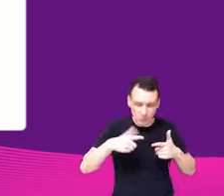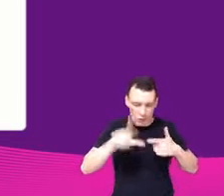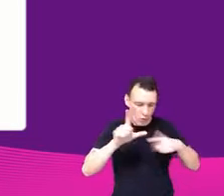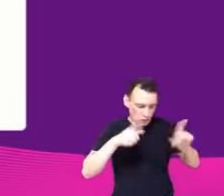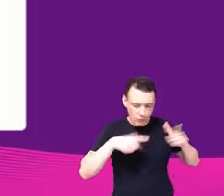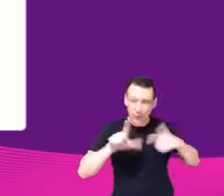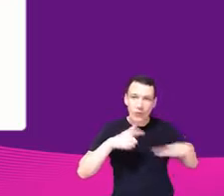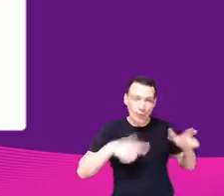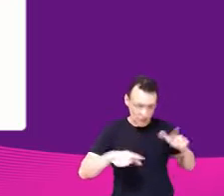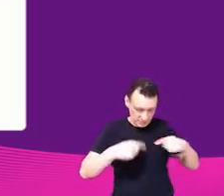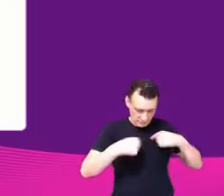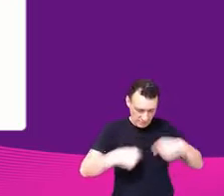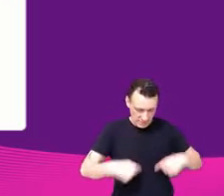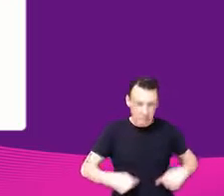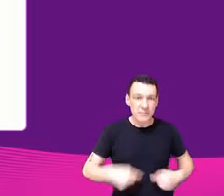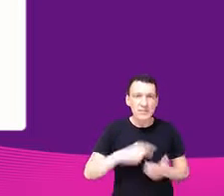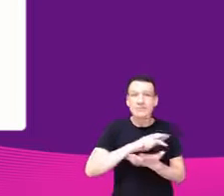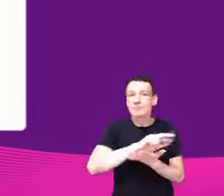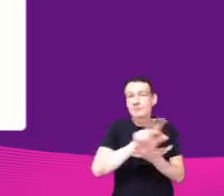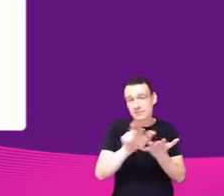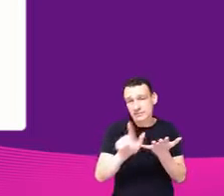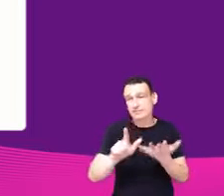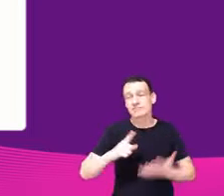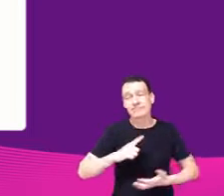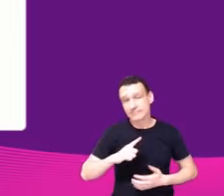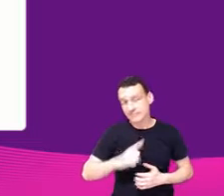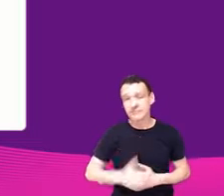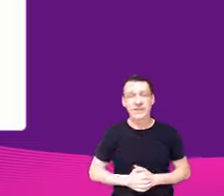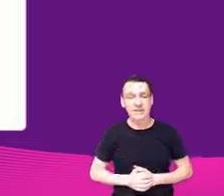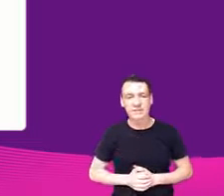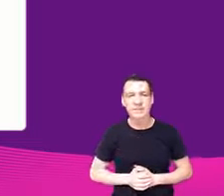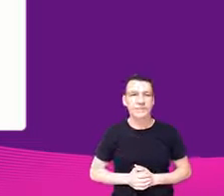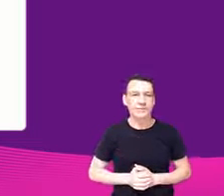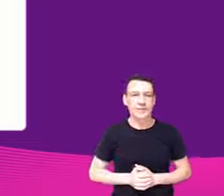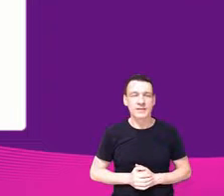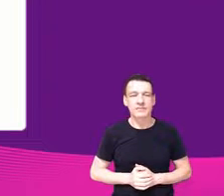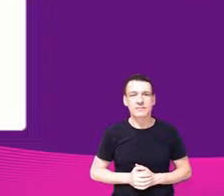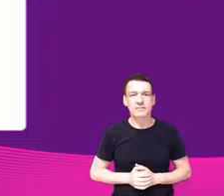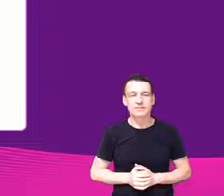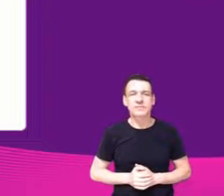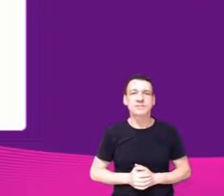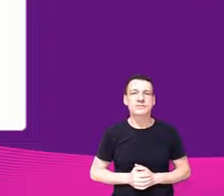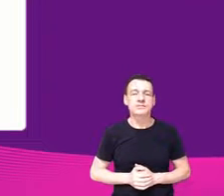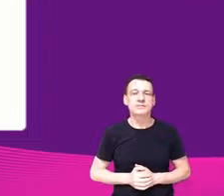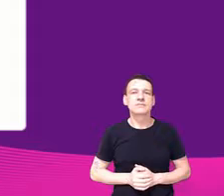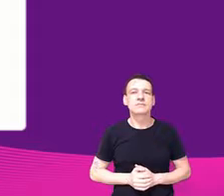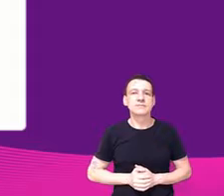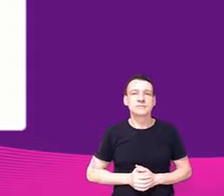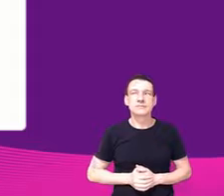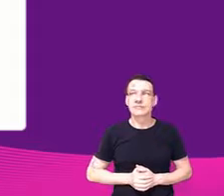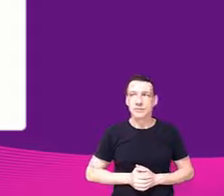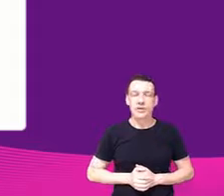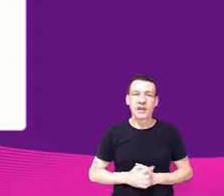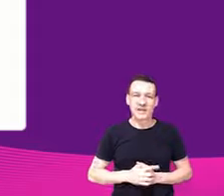tradicionais que nós revisamos agora há pouco. E do ponto de vista de translação desse tipo de